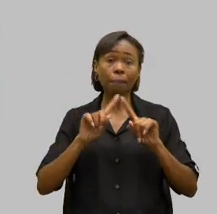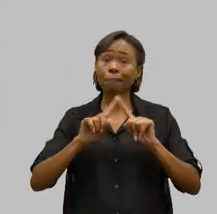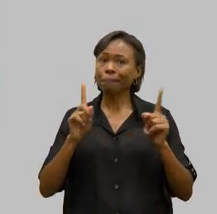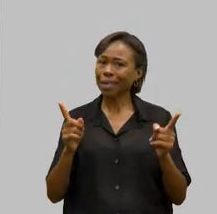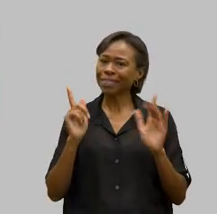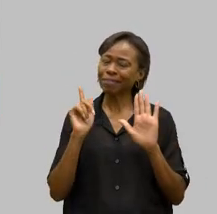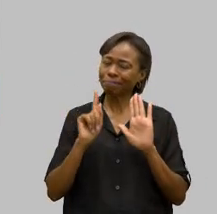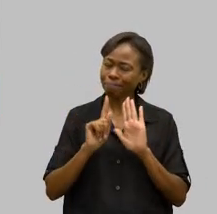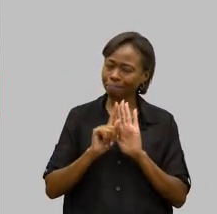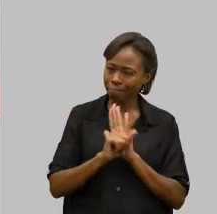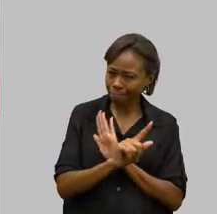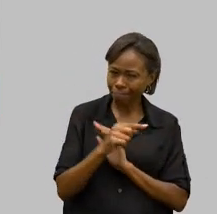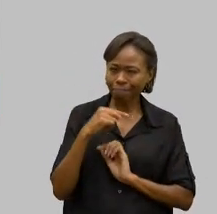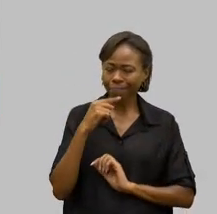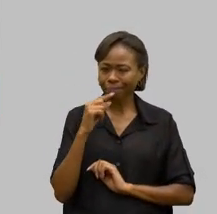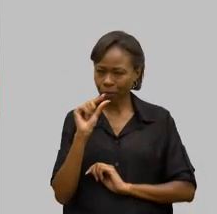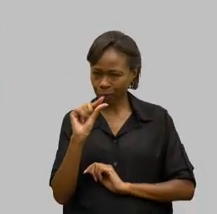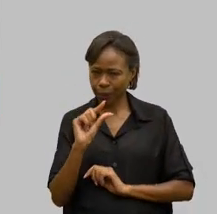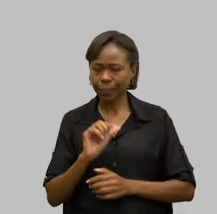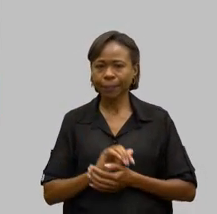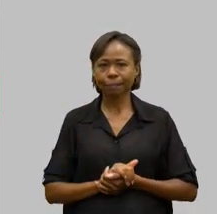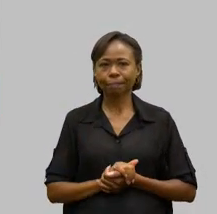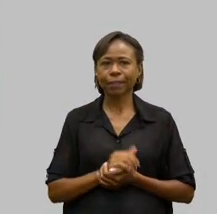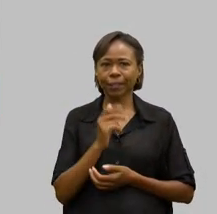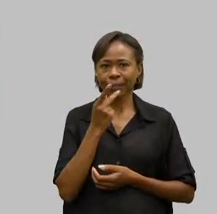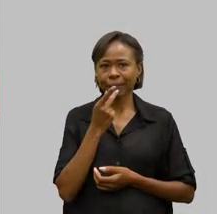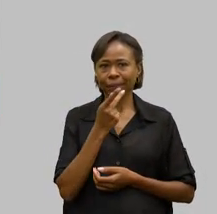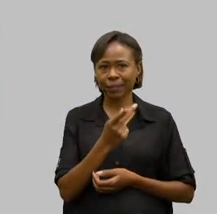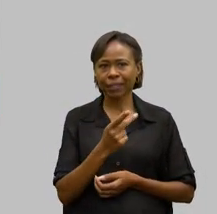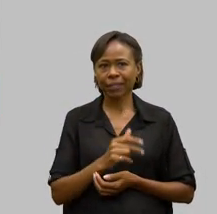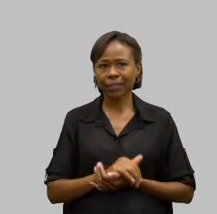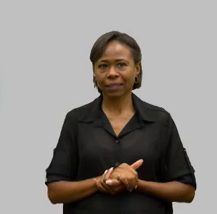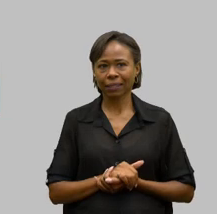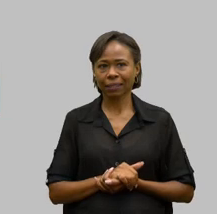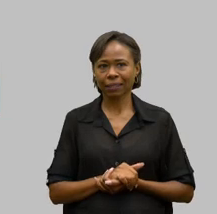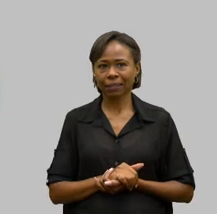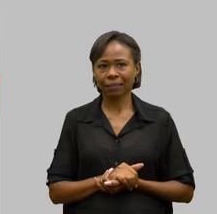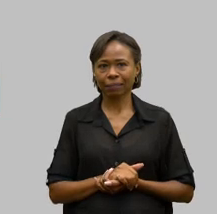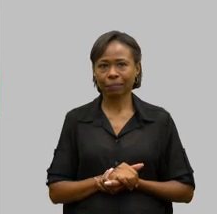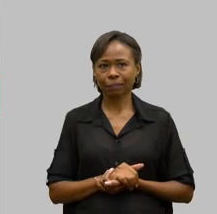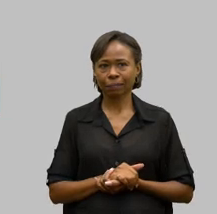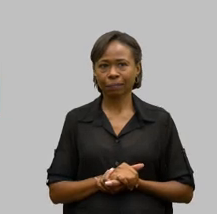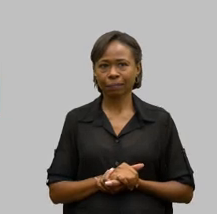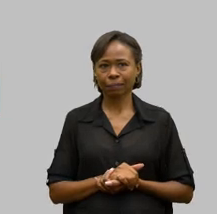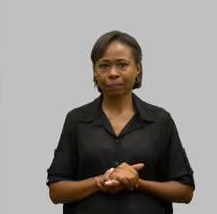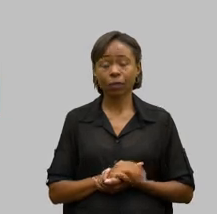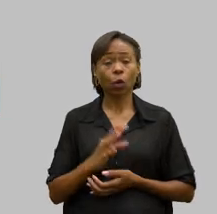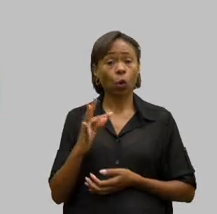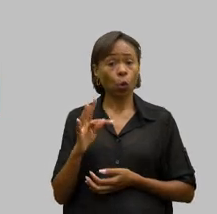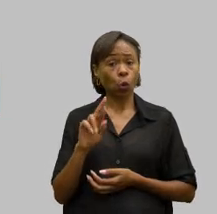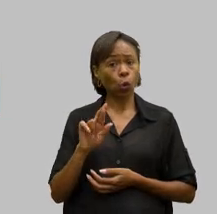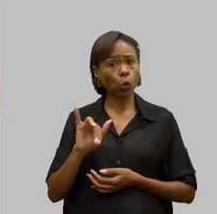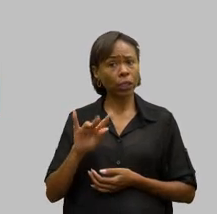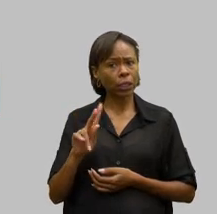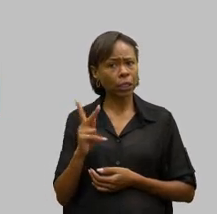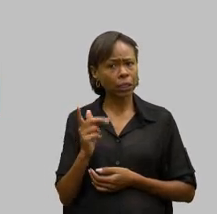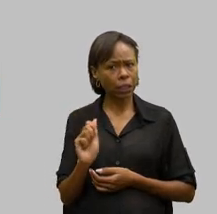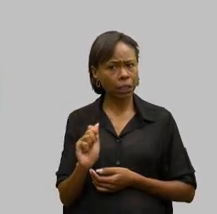manifestar com vossa excelência. O Trivias do Futuro tem